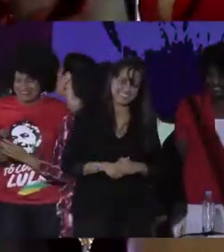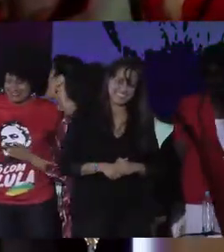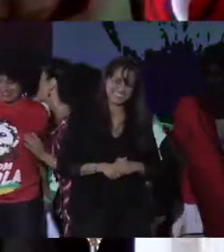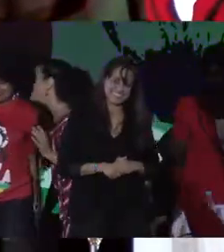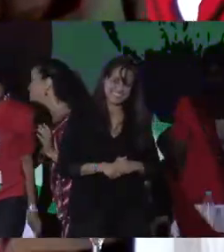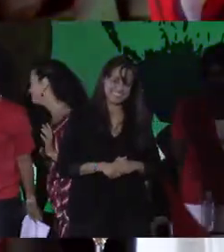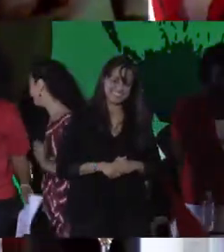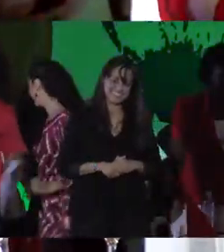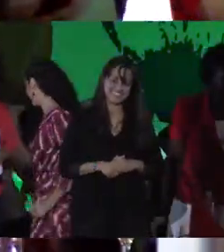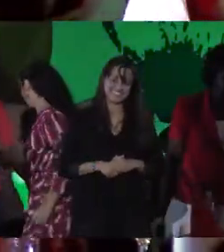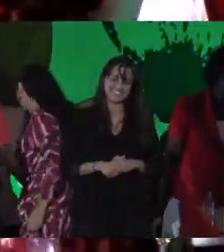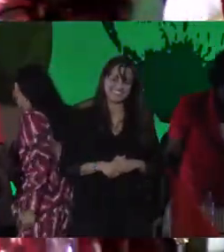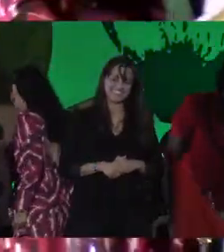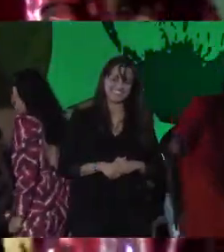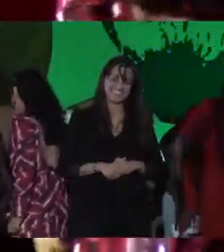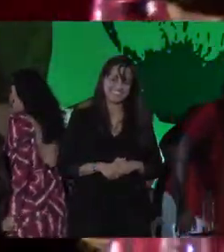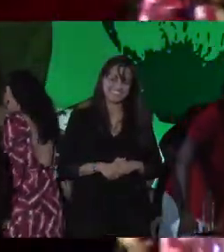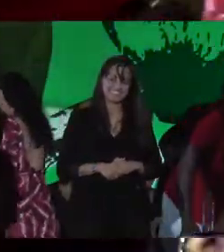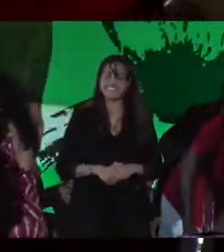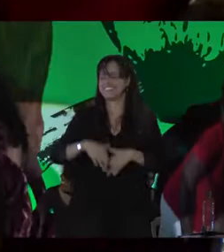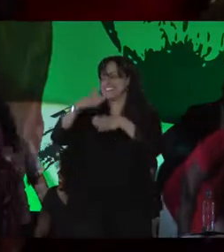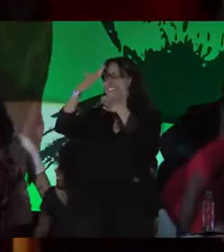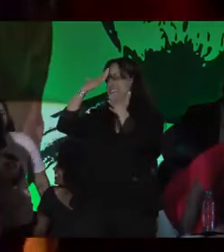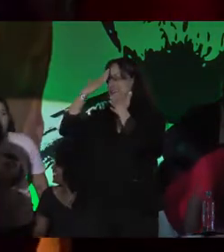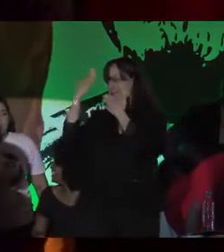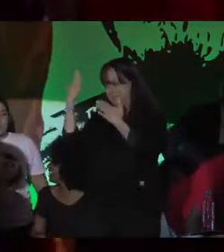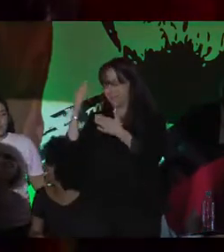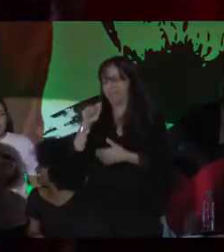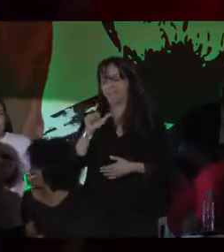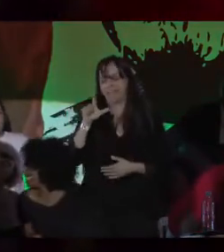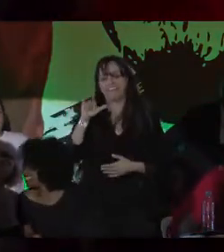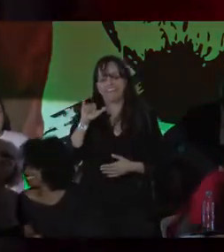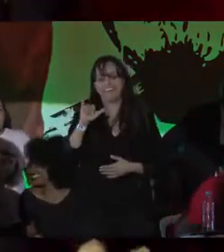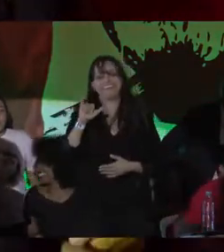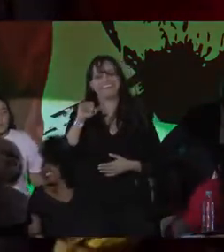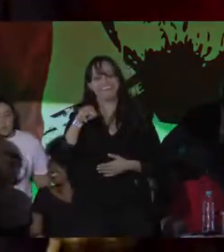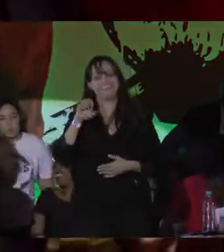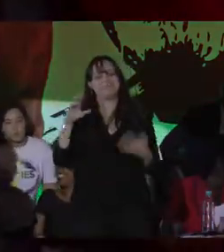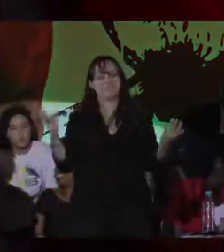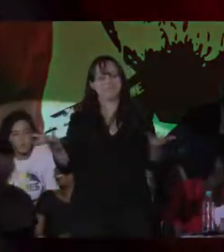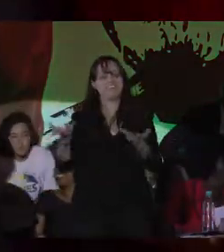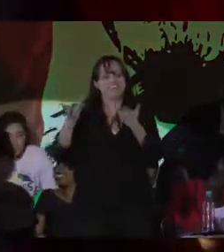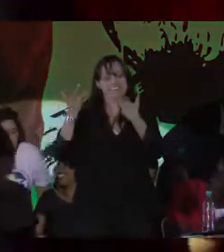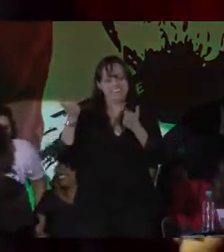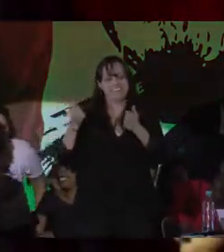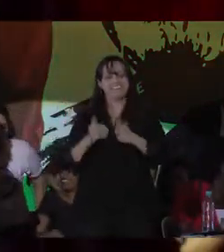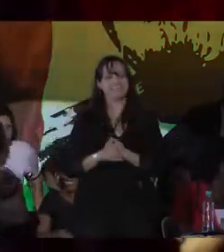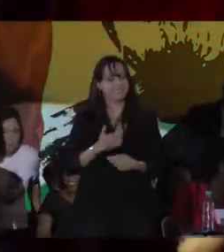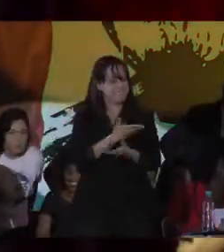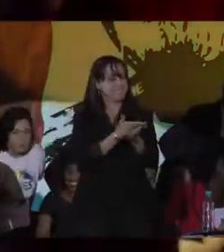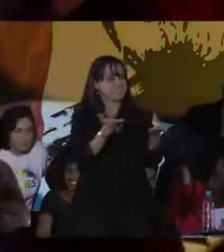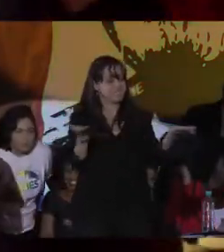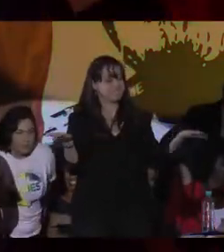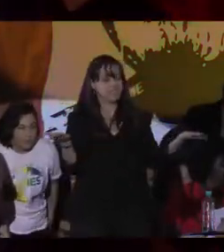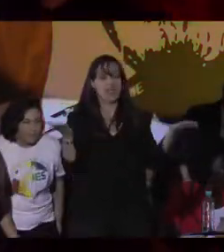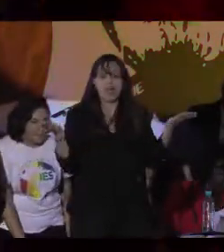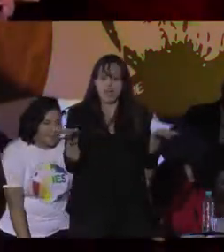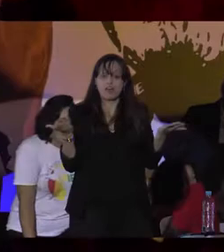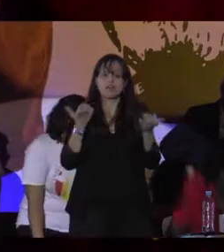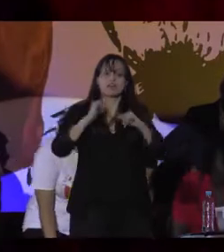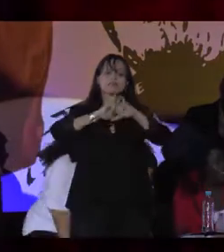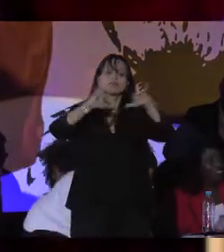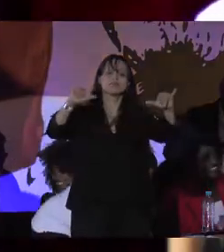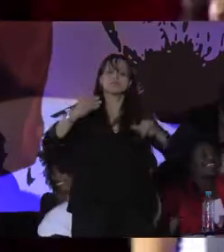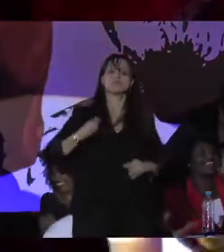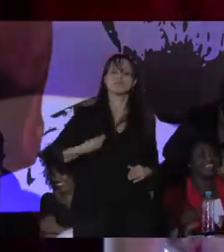Obrigado, Aline. Obrigada, Aline. Maravilhosa. A gente queria também, companheirada, anunciar aqui a